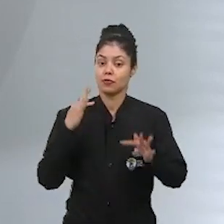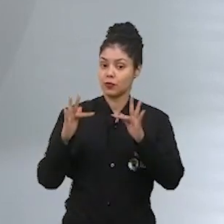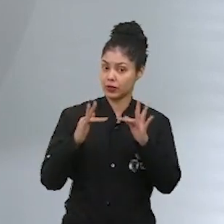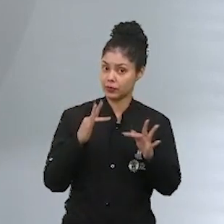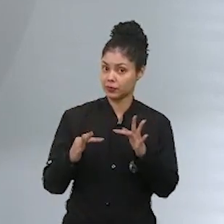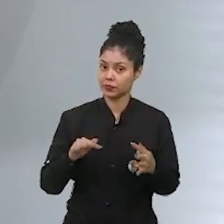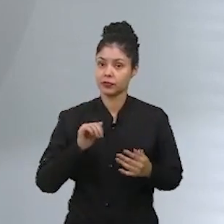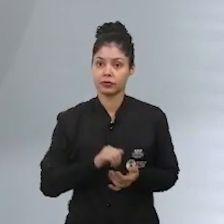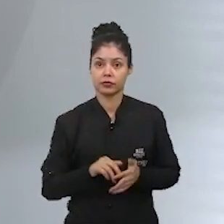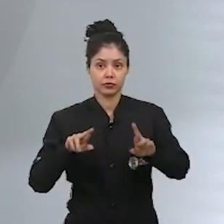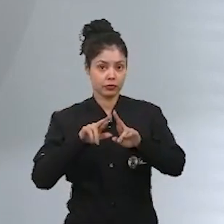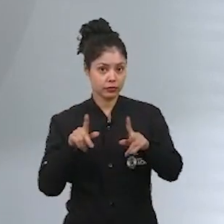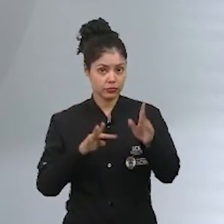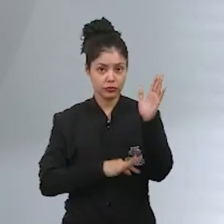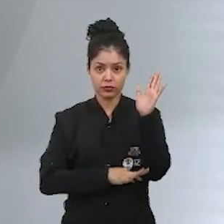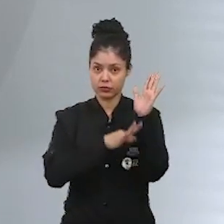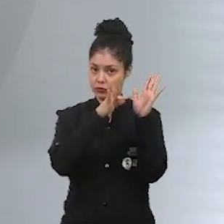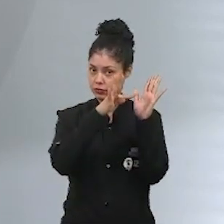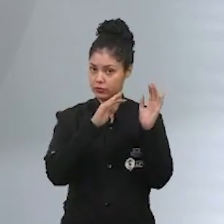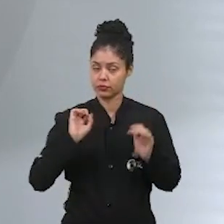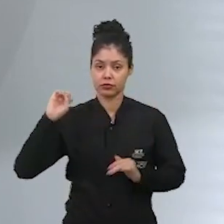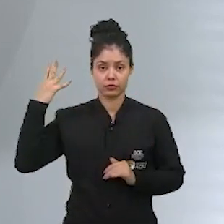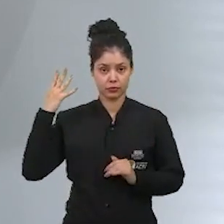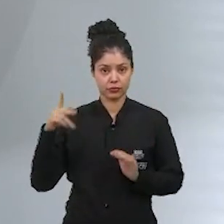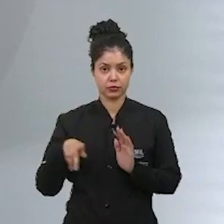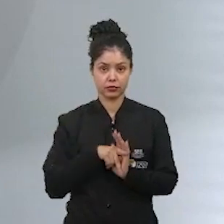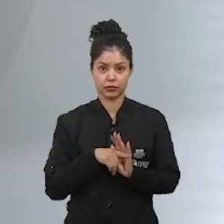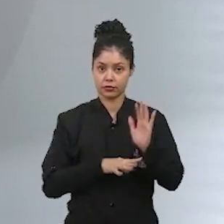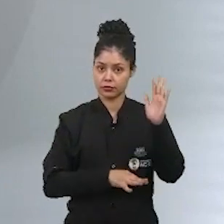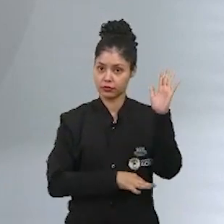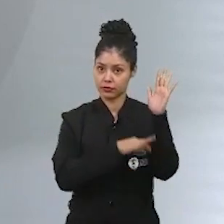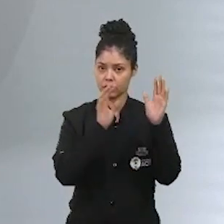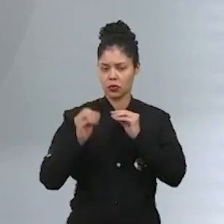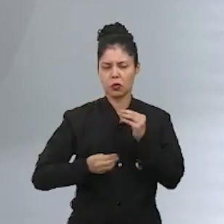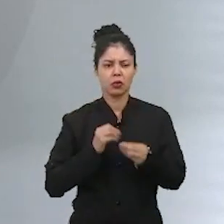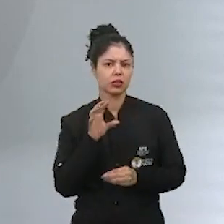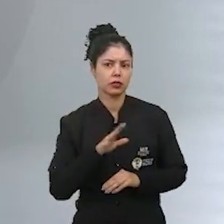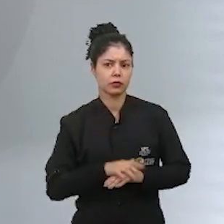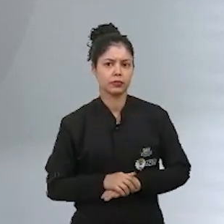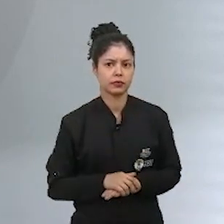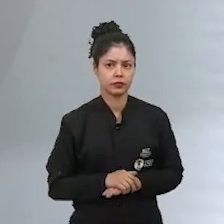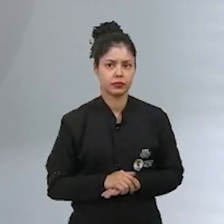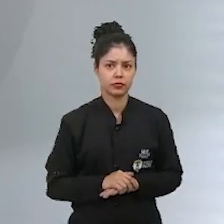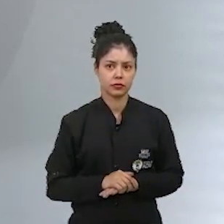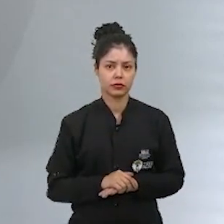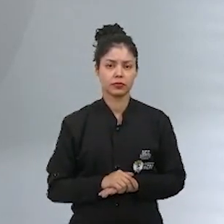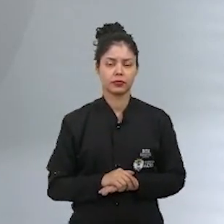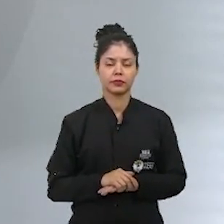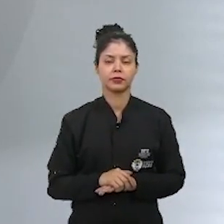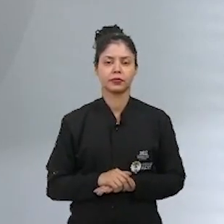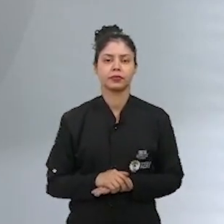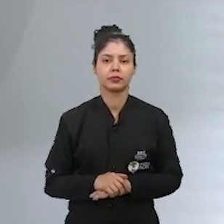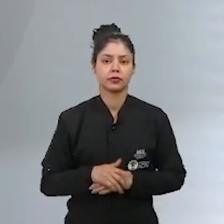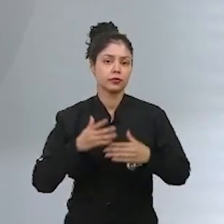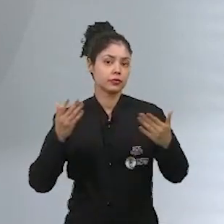físico, por diferentes temperaturas, causado pela temperatura. Como assim, professora? Por diferentes temperaturas.